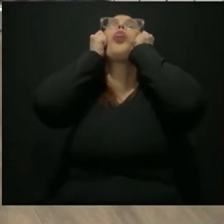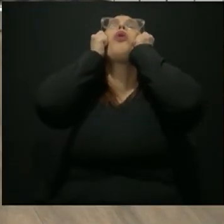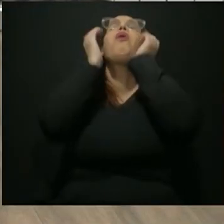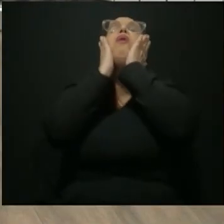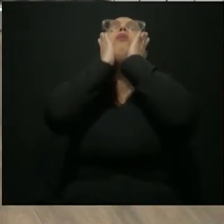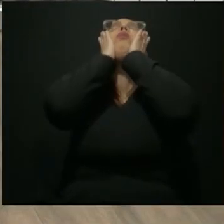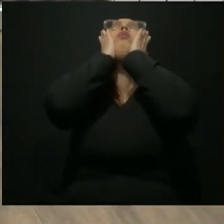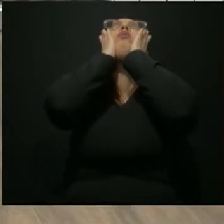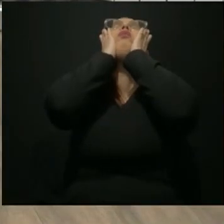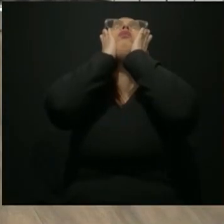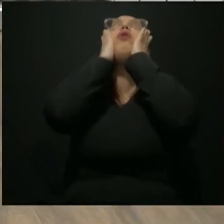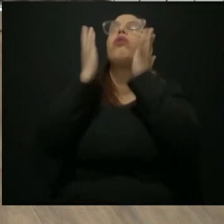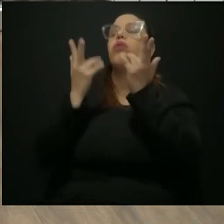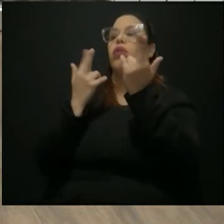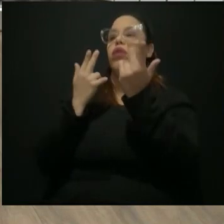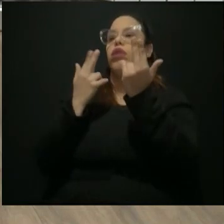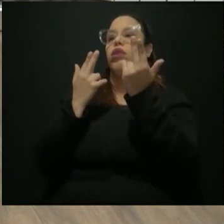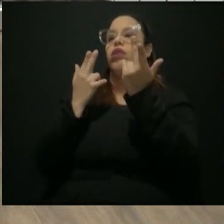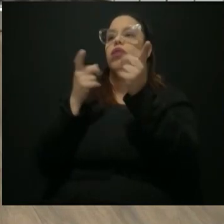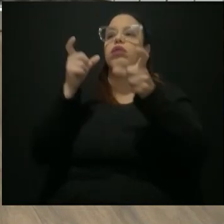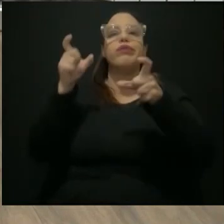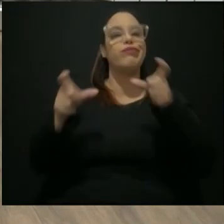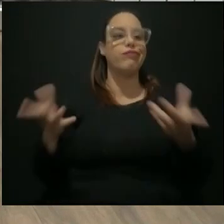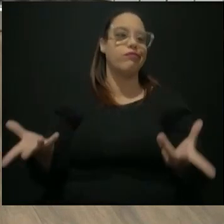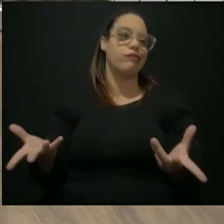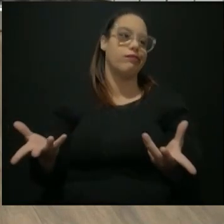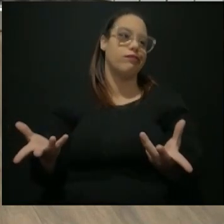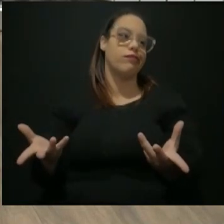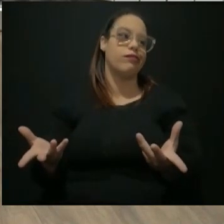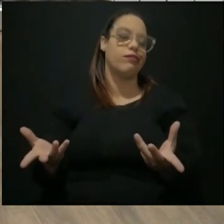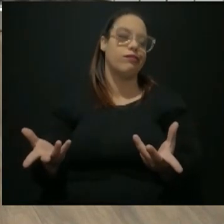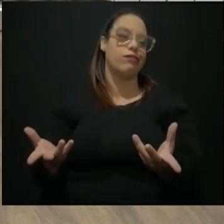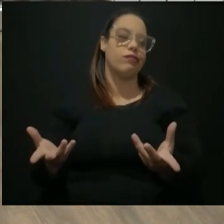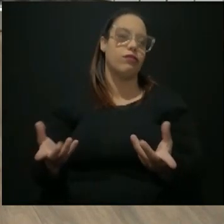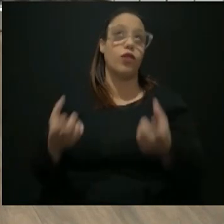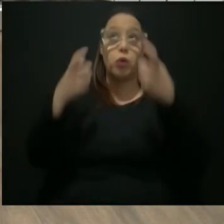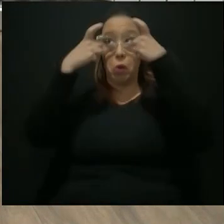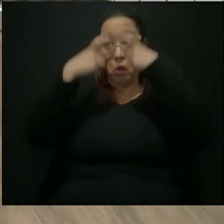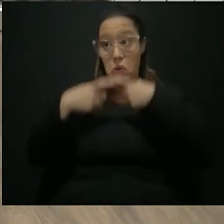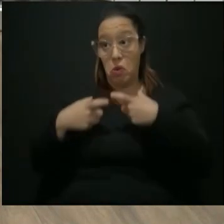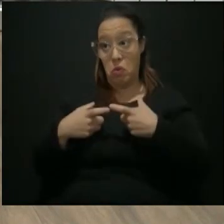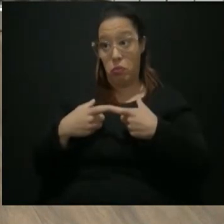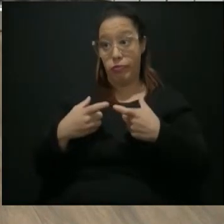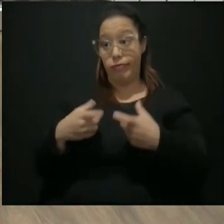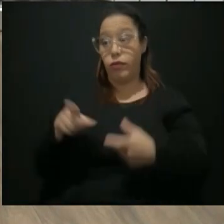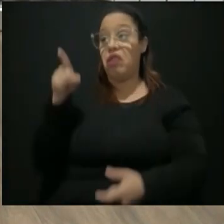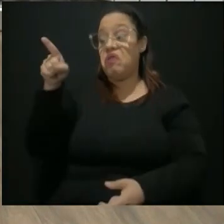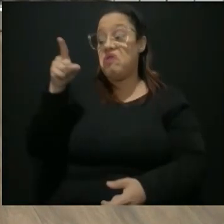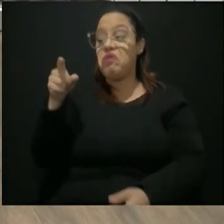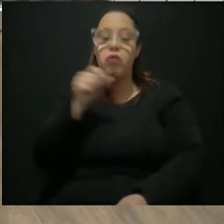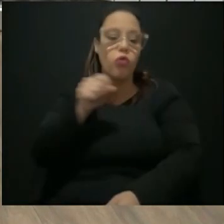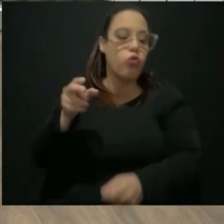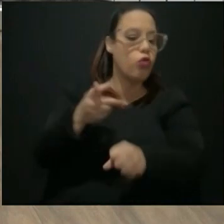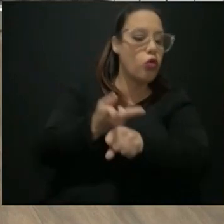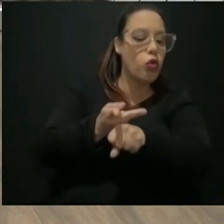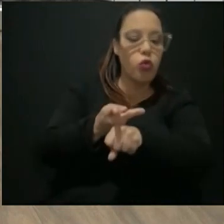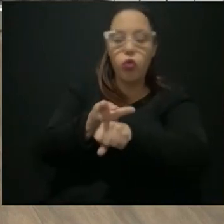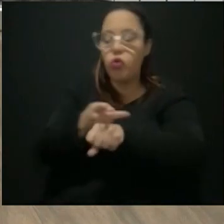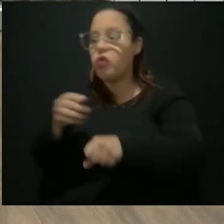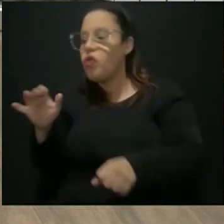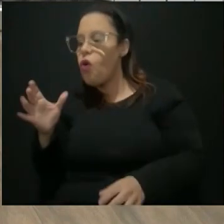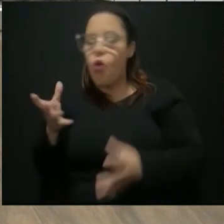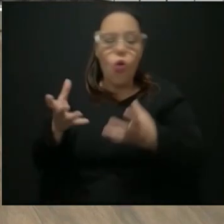né? que é o novo padrão, né? Então. Assim, qual que é o padrão de beleza vigente? Eu vou seguir essa manada, vou seguir essa onda. Bom, é